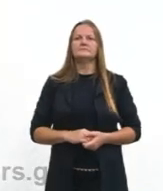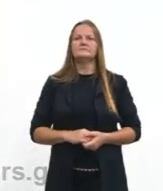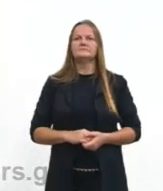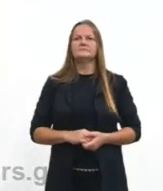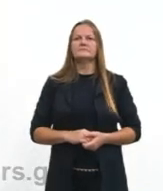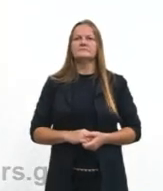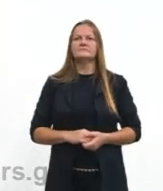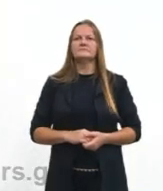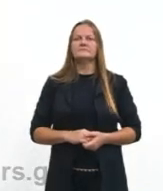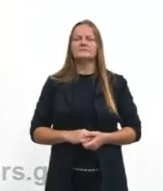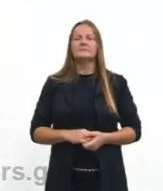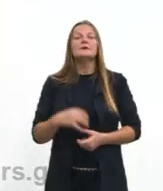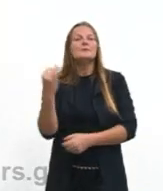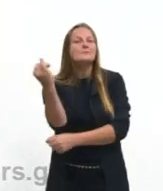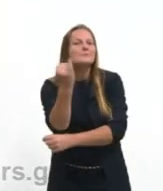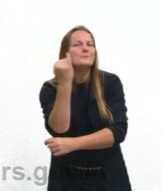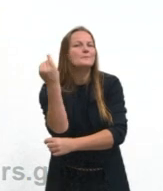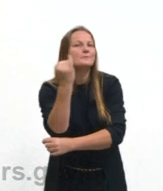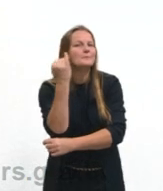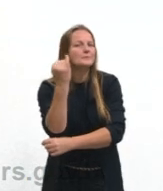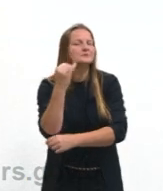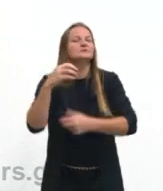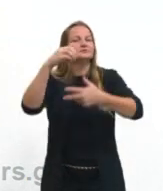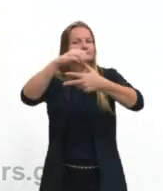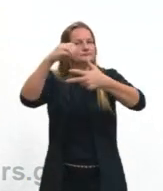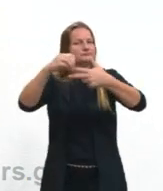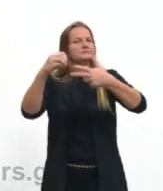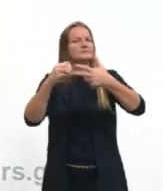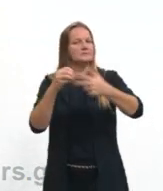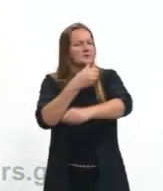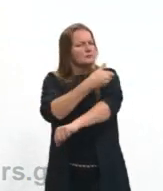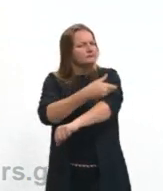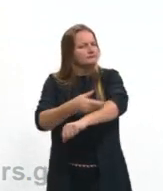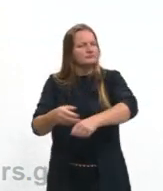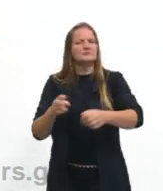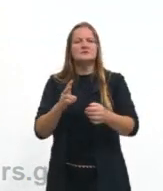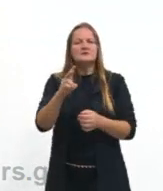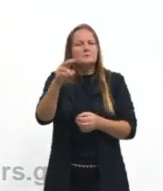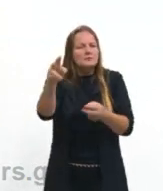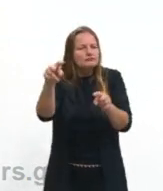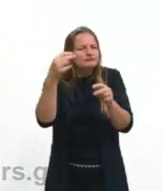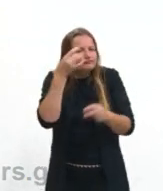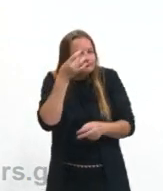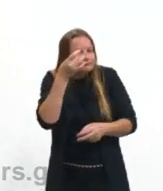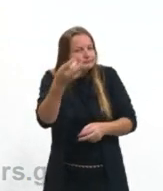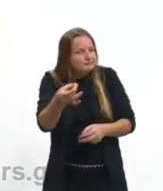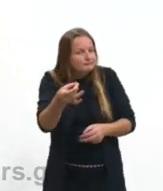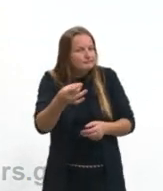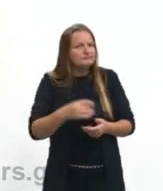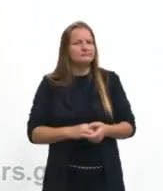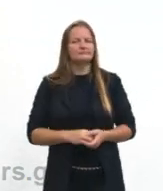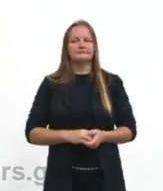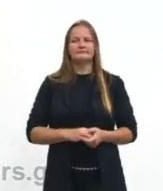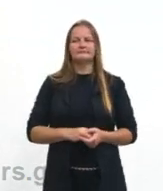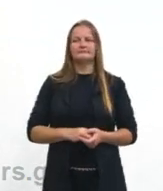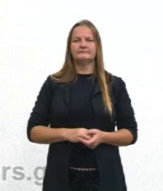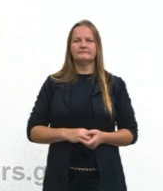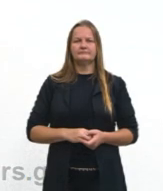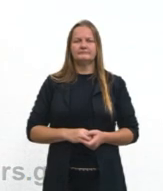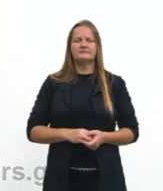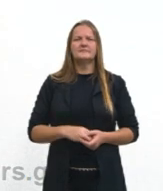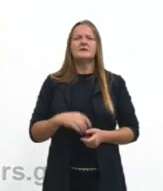Tá bom mas uma coisa muito importante e que o Enem ele costuma sempre chamar muita atenção para isso são